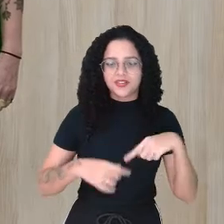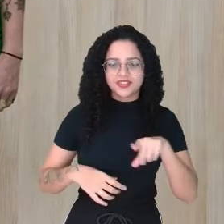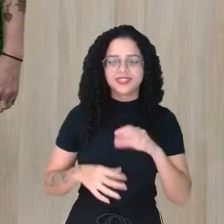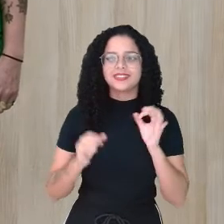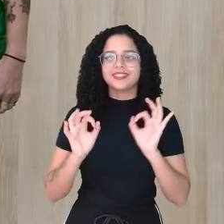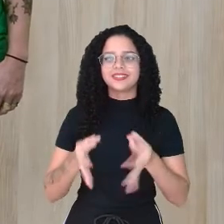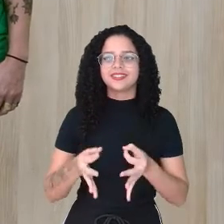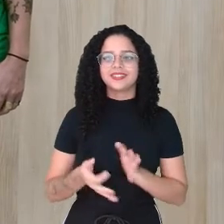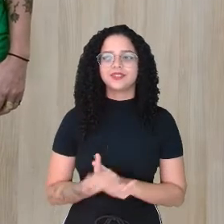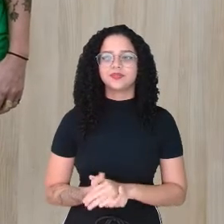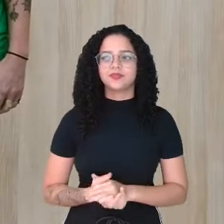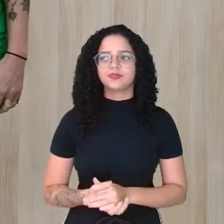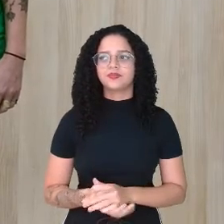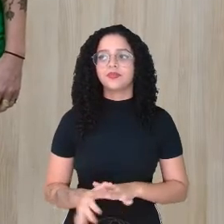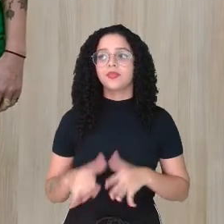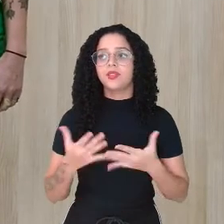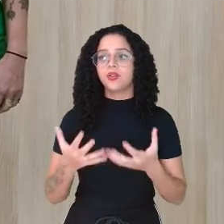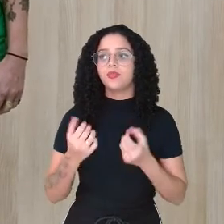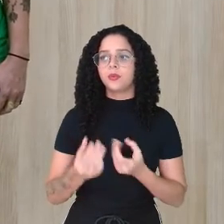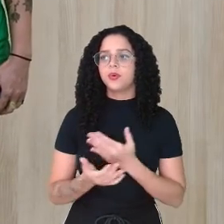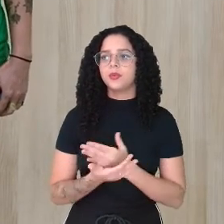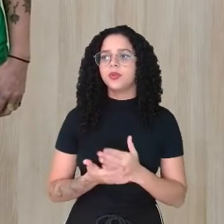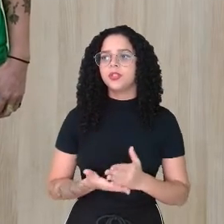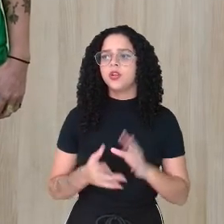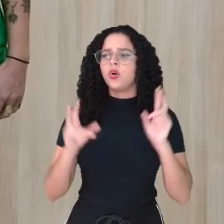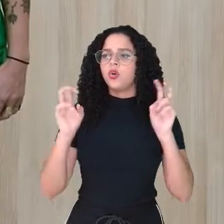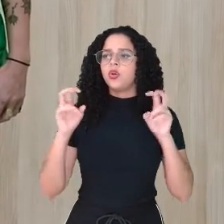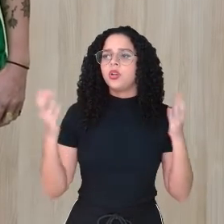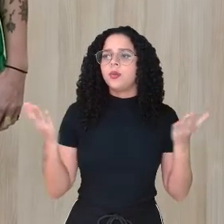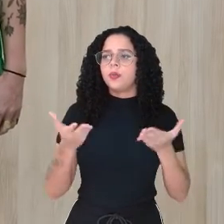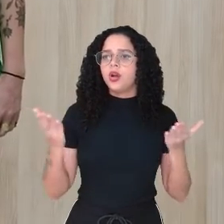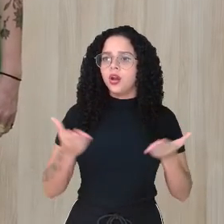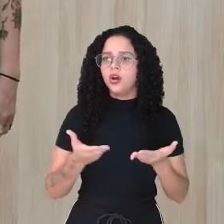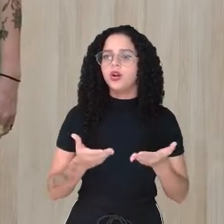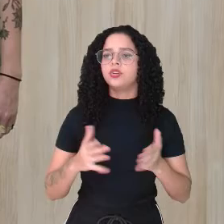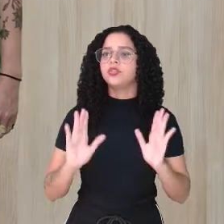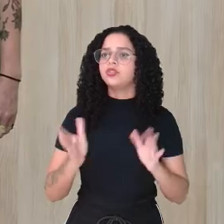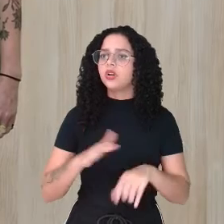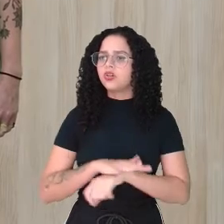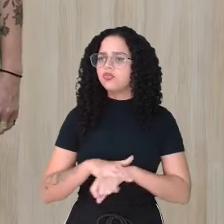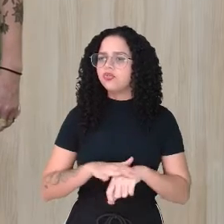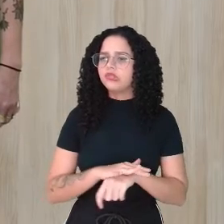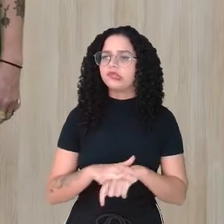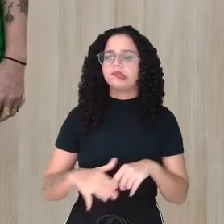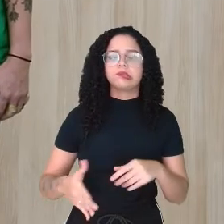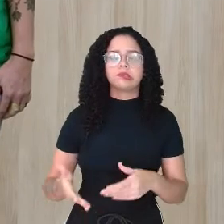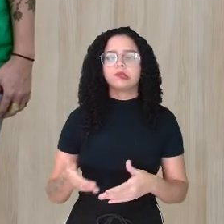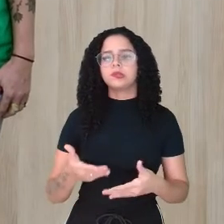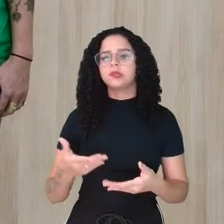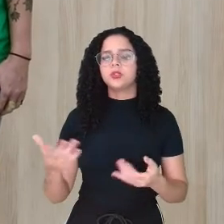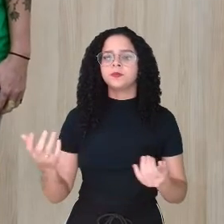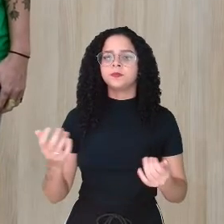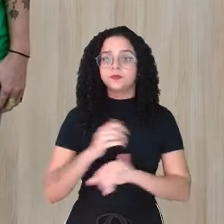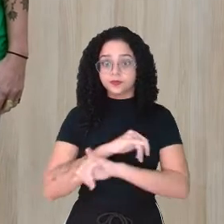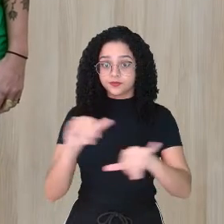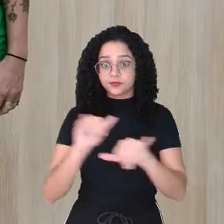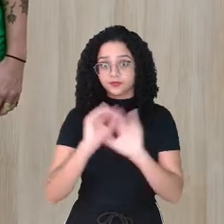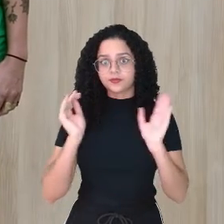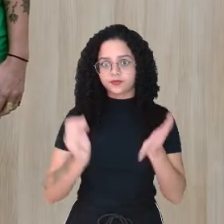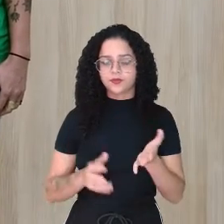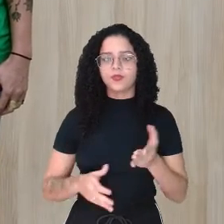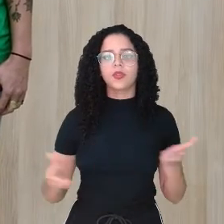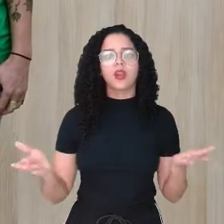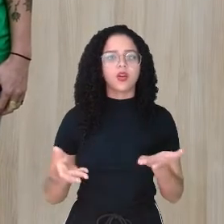certo? Bom, então vamos lá, né? Para o tema da nossa aula, a gente já conversou bastante, já deu os informes e a gente